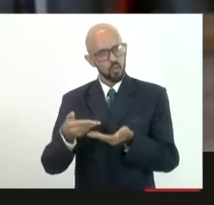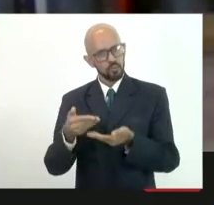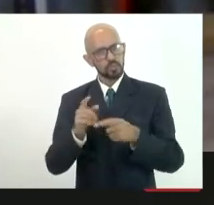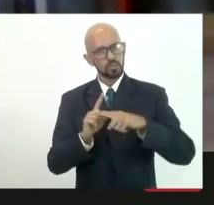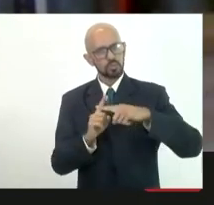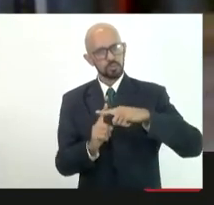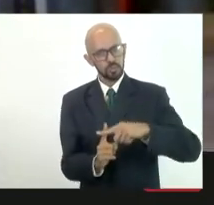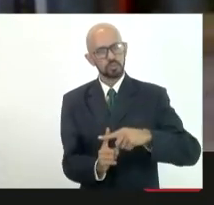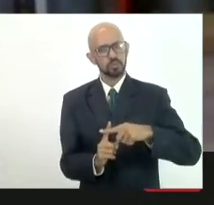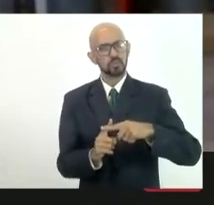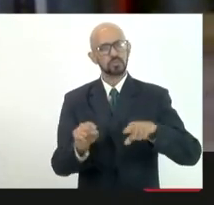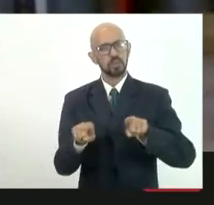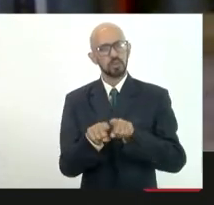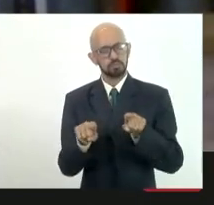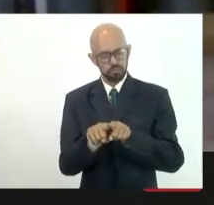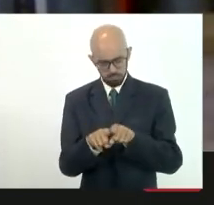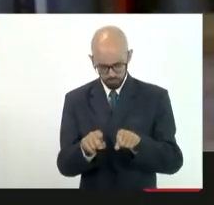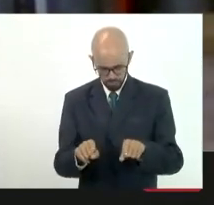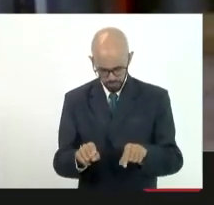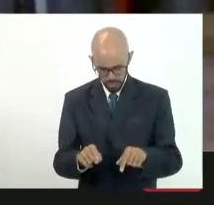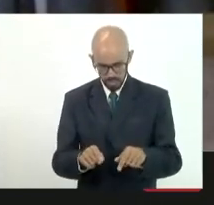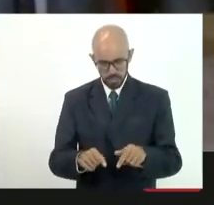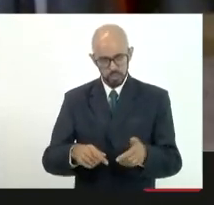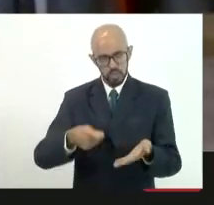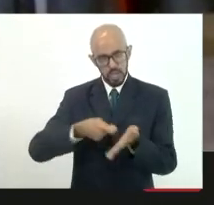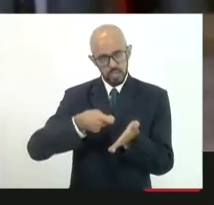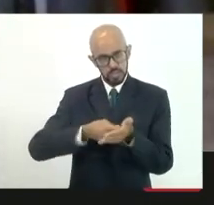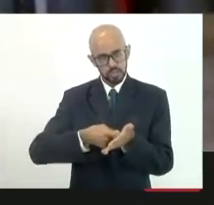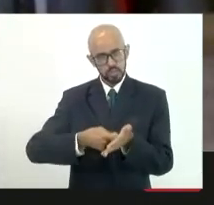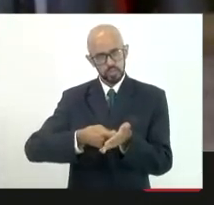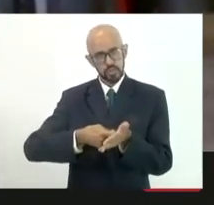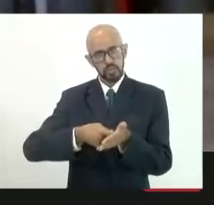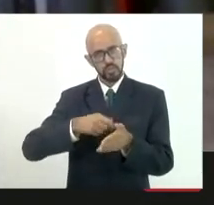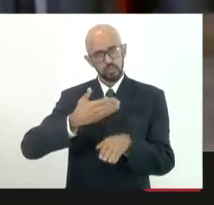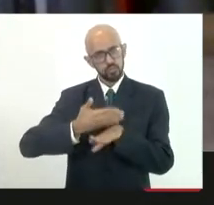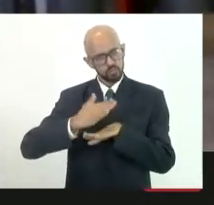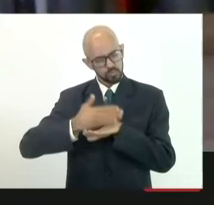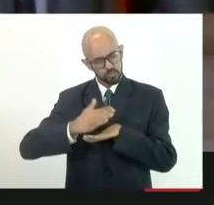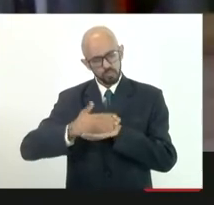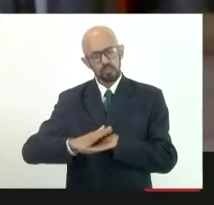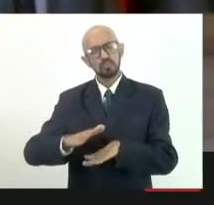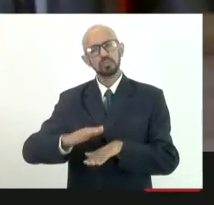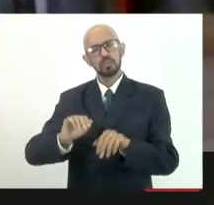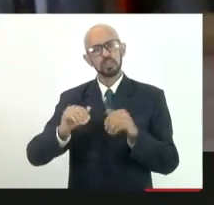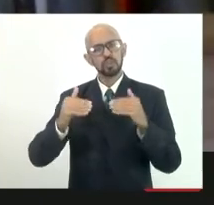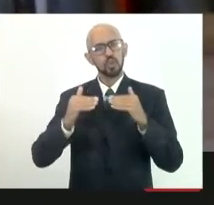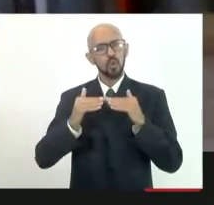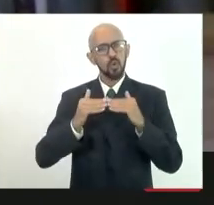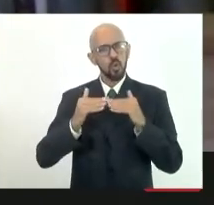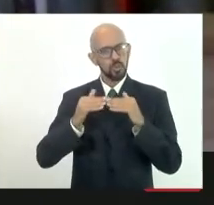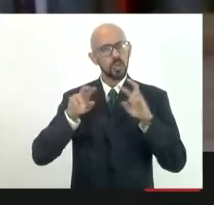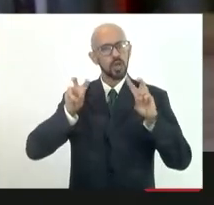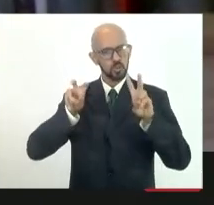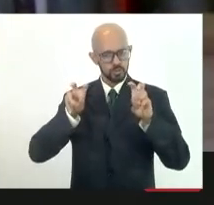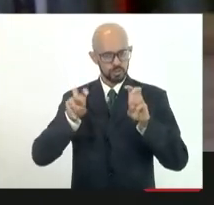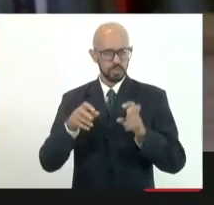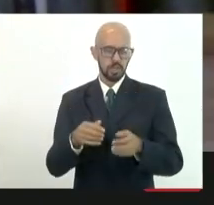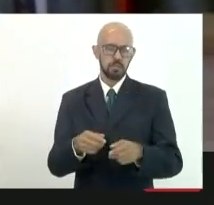positivo também, no sentido de cumprimento, né, e de concordância com esse tema. Porque, de